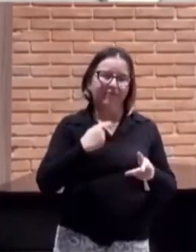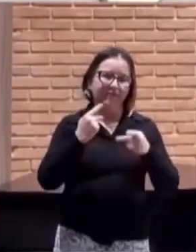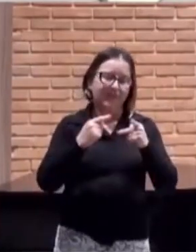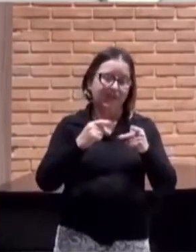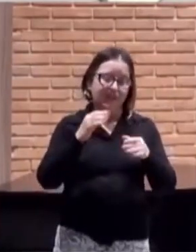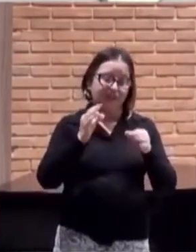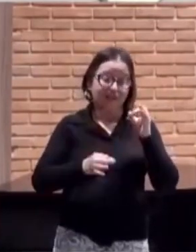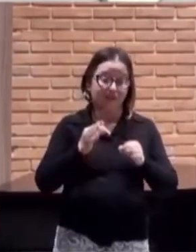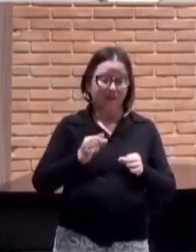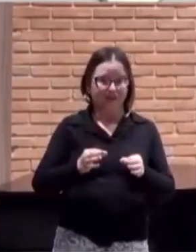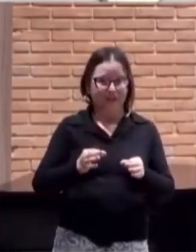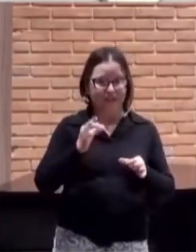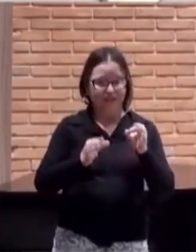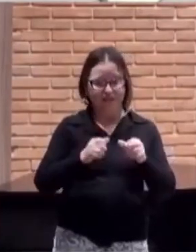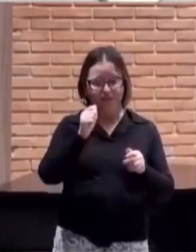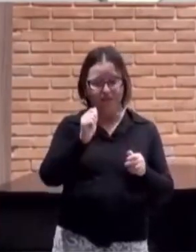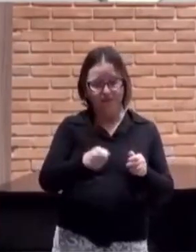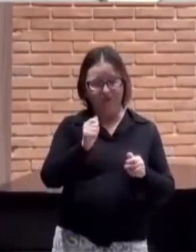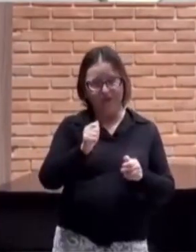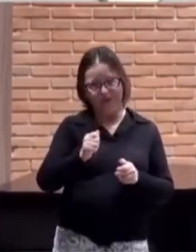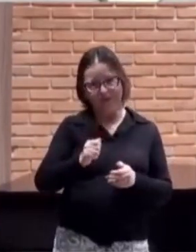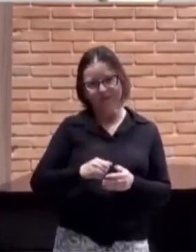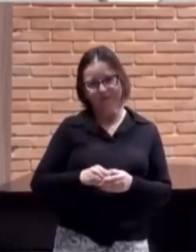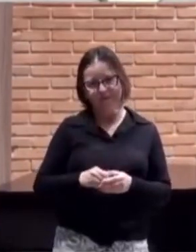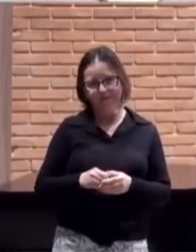do juízo.